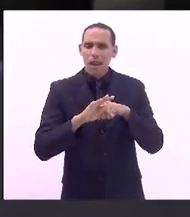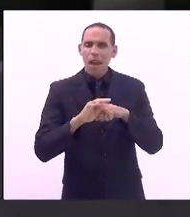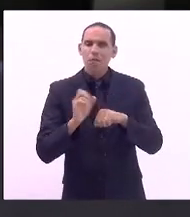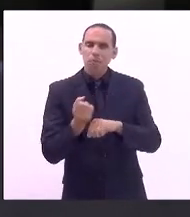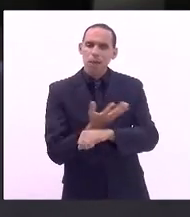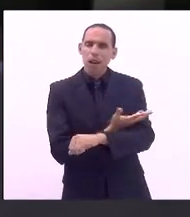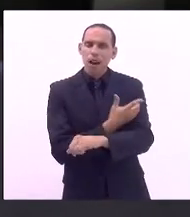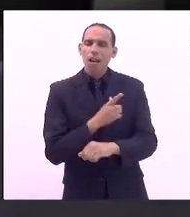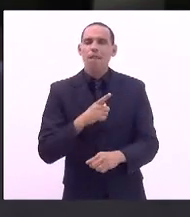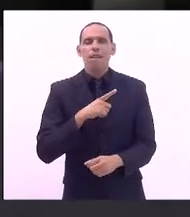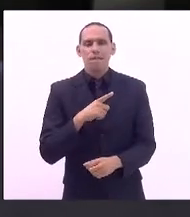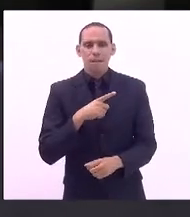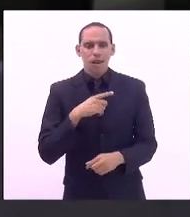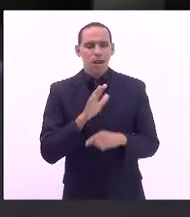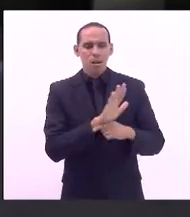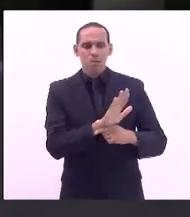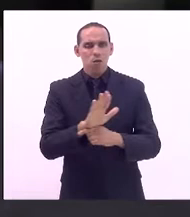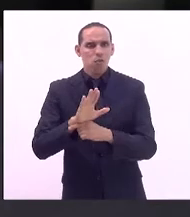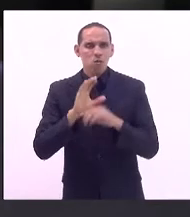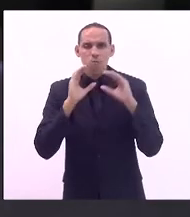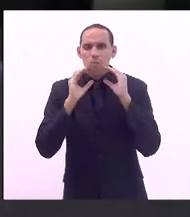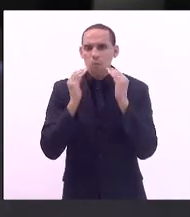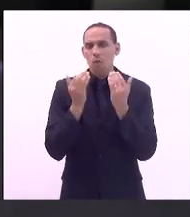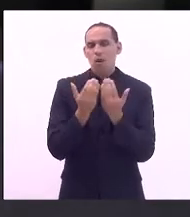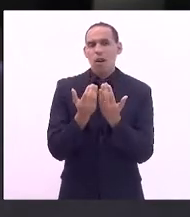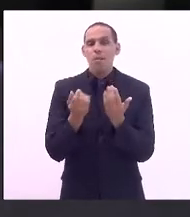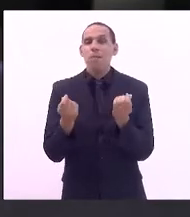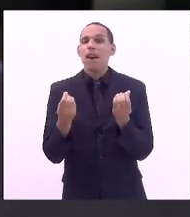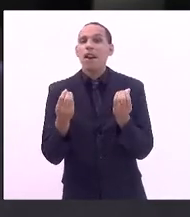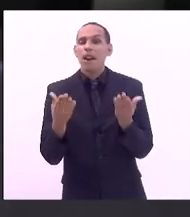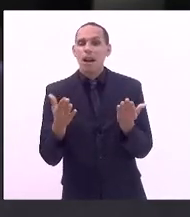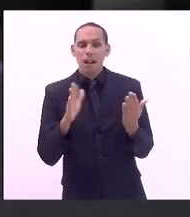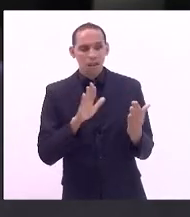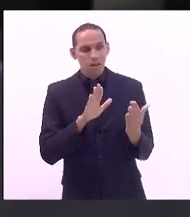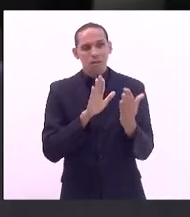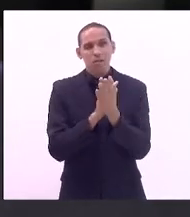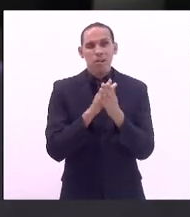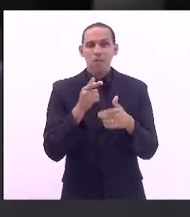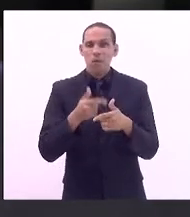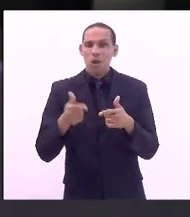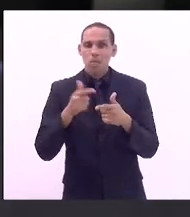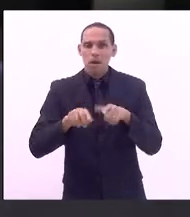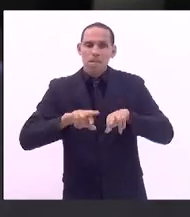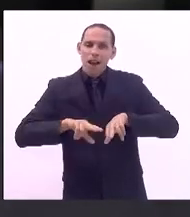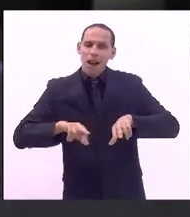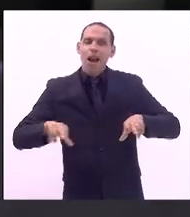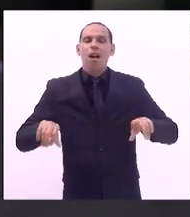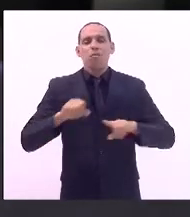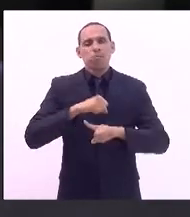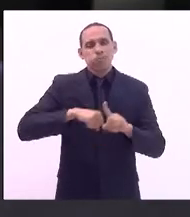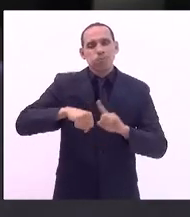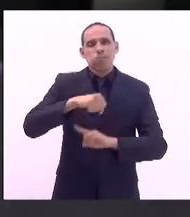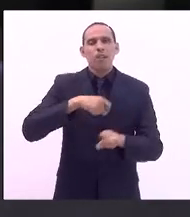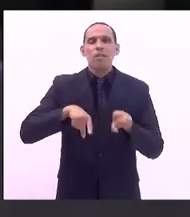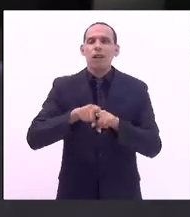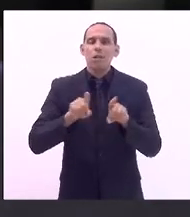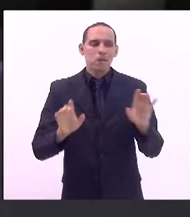emocionais junto à comunidade a fim de enfrentar os diversos problemas sociais e promover a